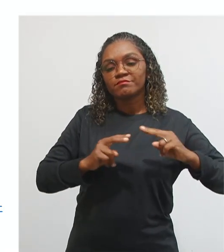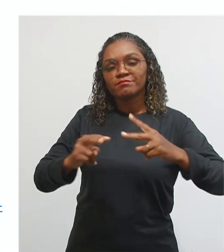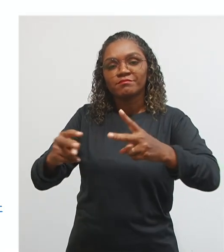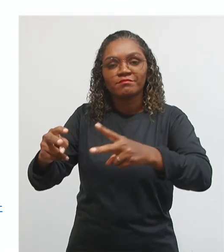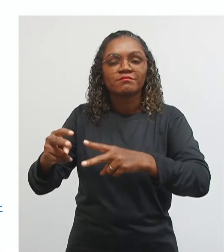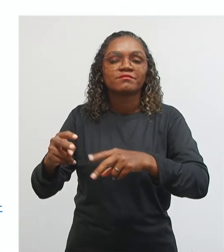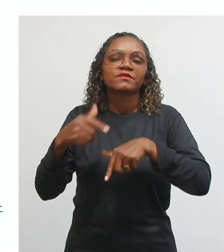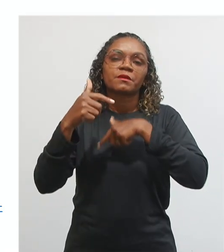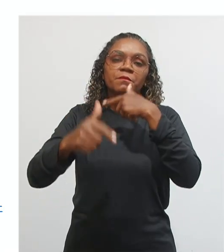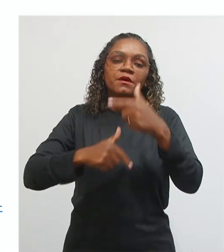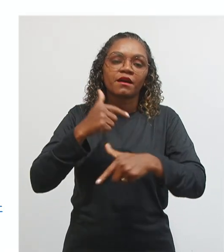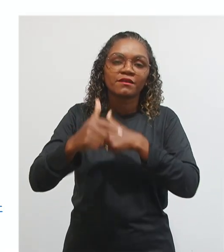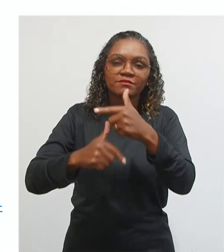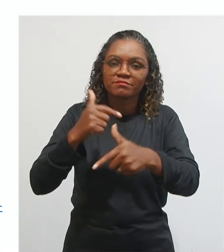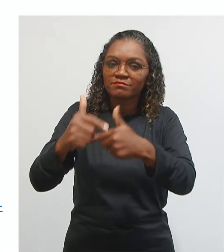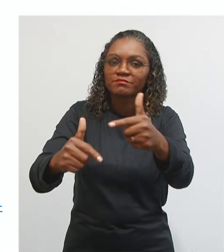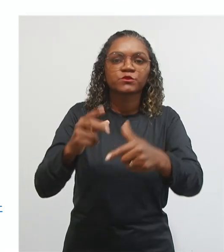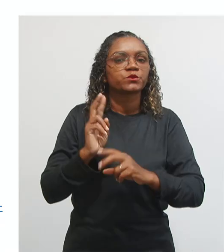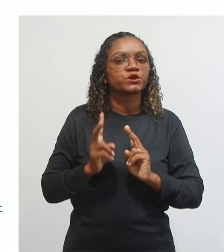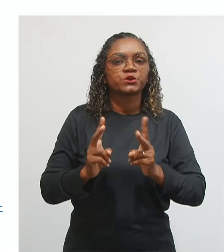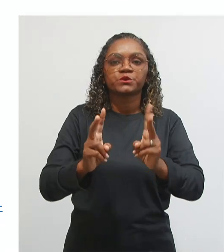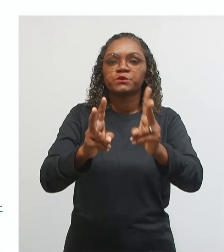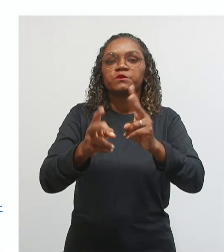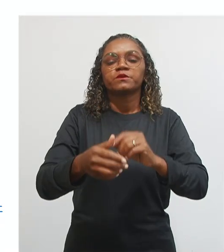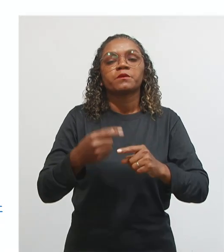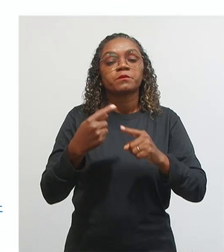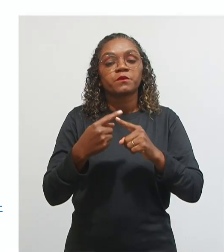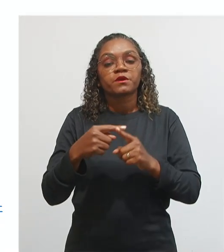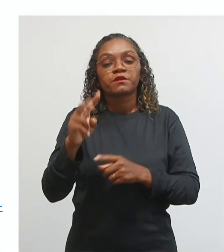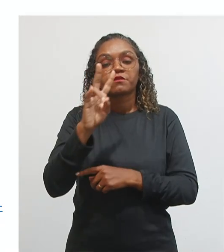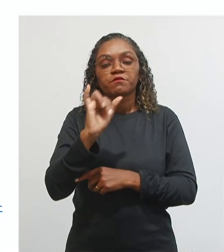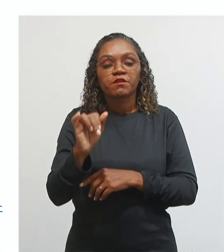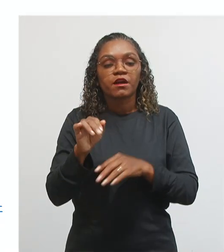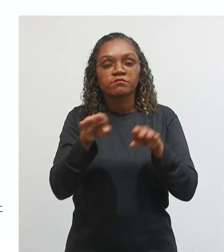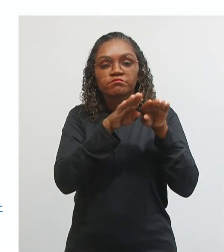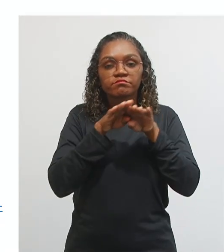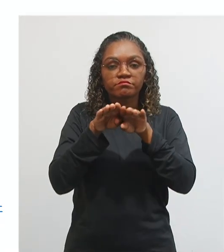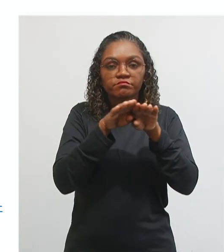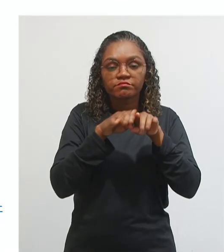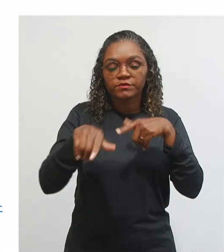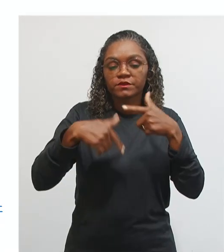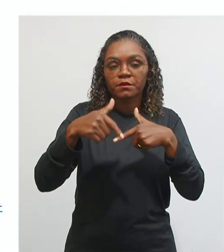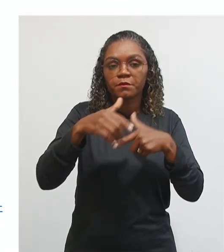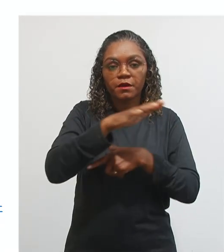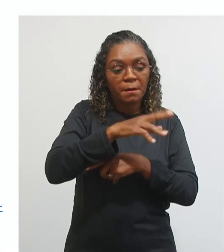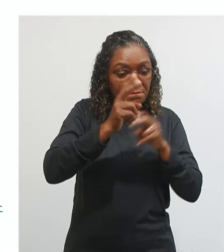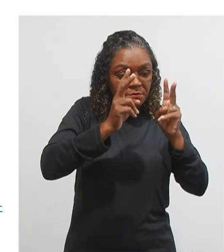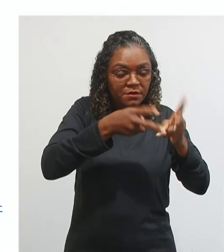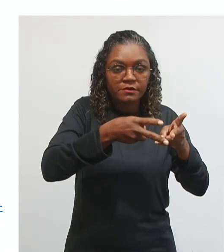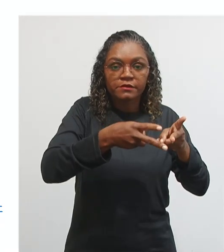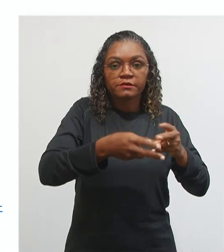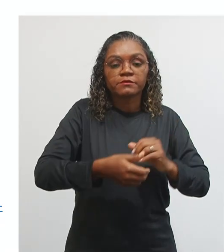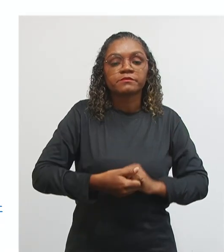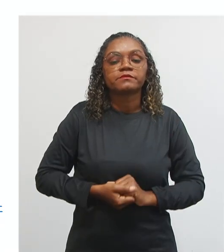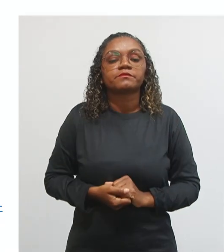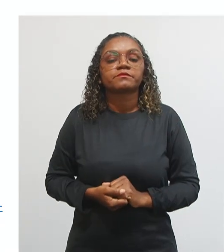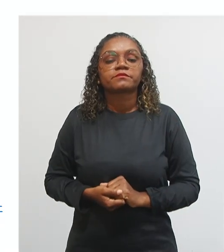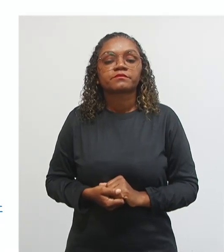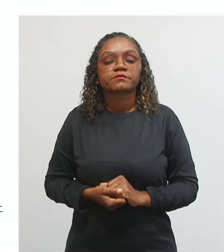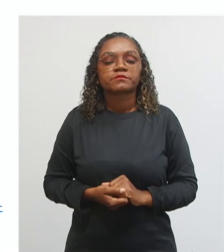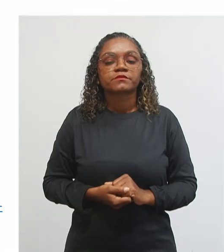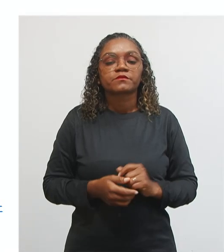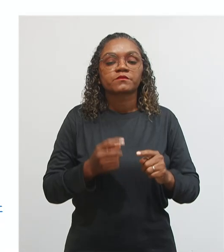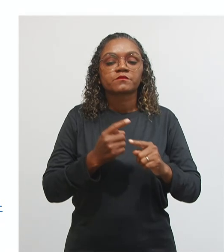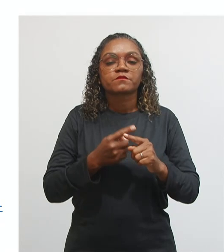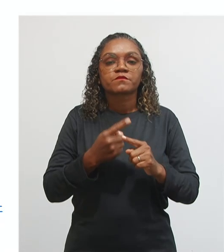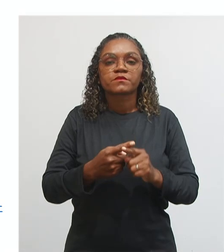outro, de um servidor para outro, e você tenha, assim, um padrão, né, naquele serviço, né? Para que a gente tenha